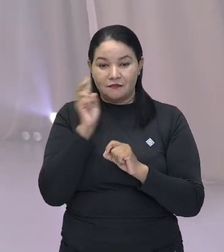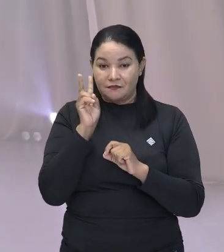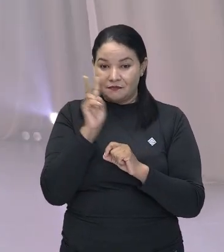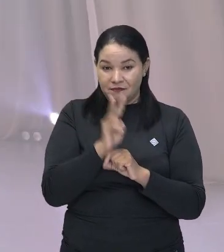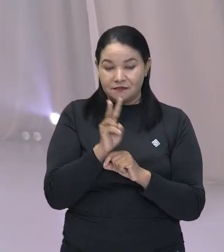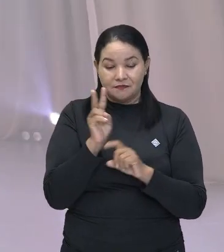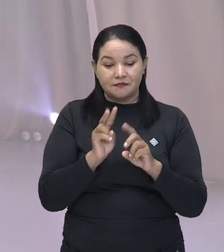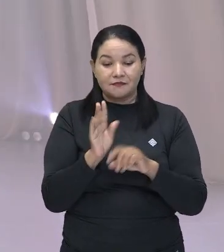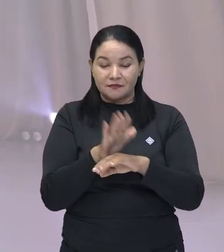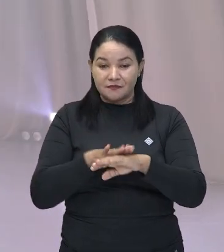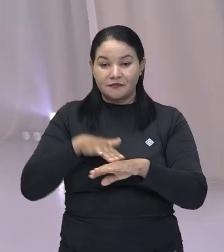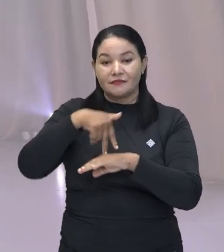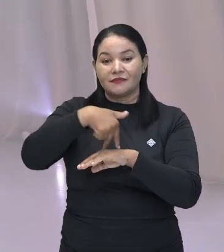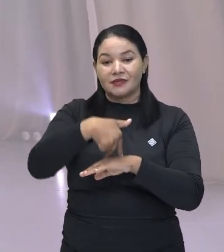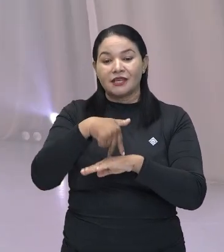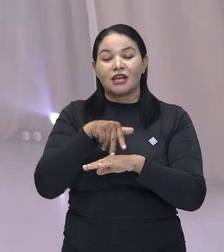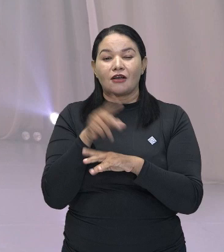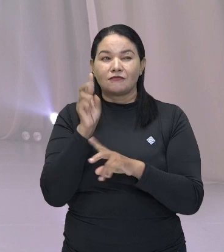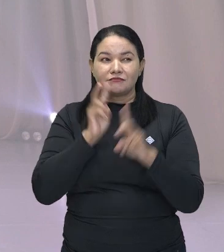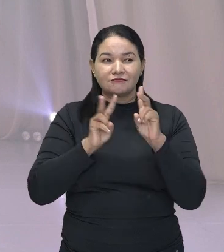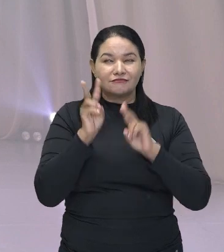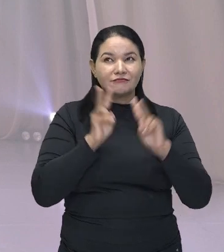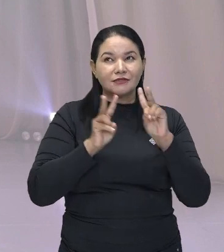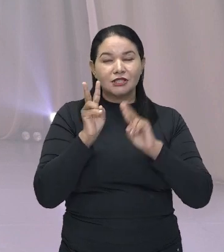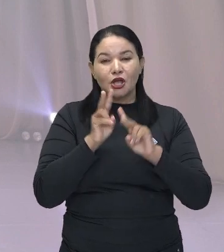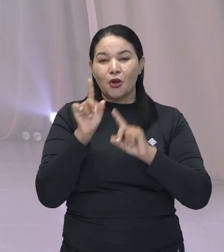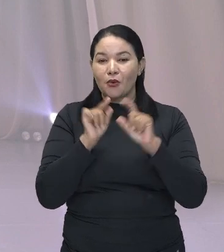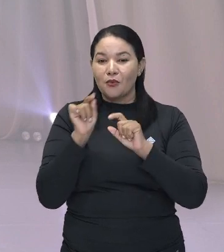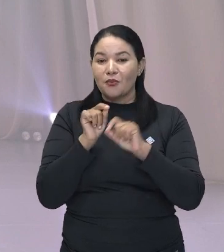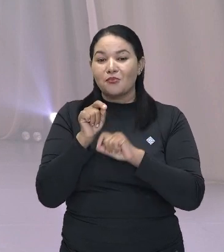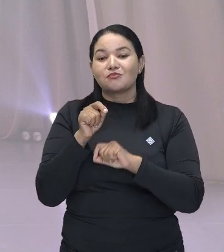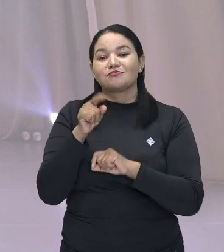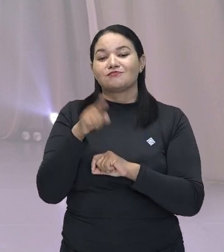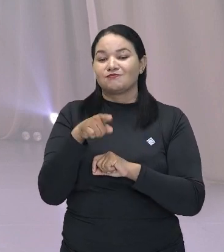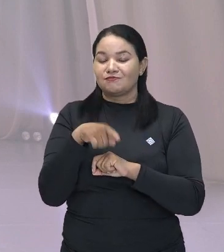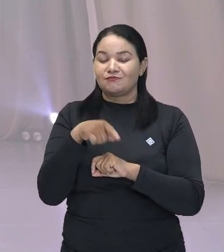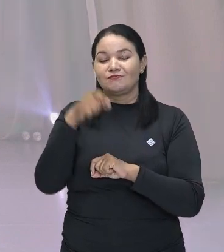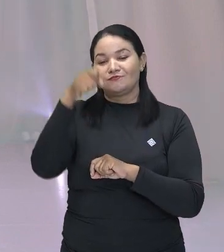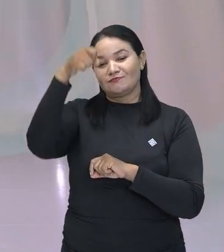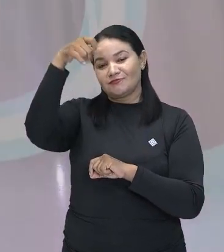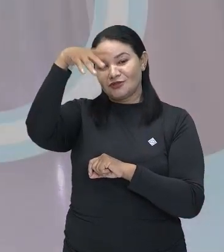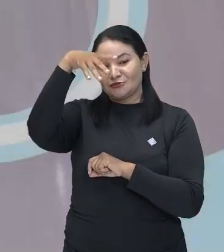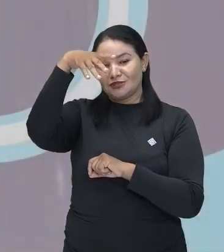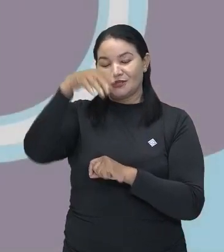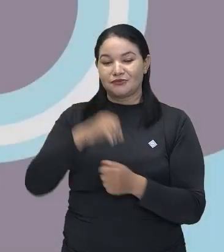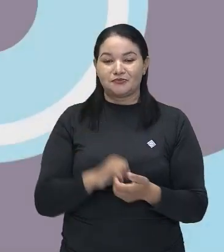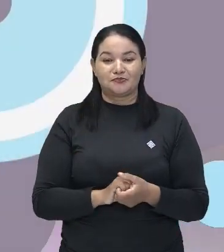nosso palco, olhando ao nosso redor, é a iluminação.